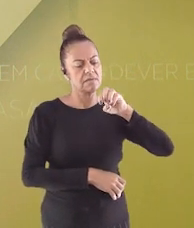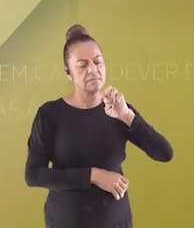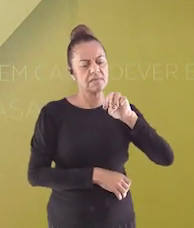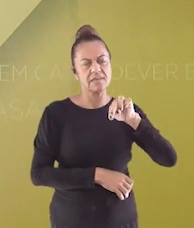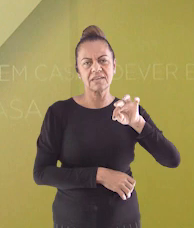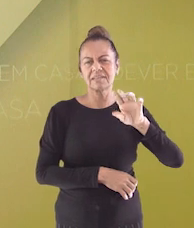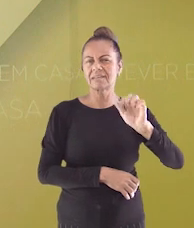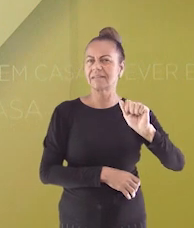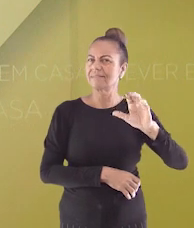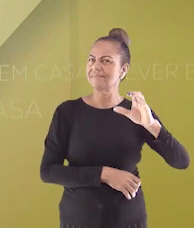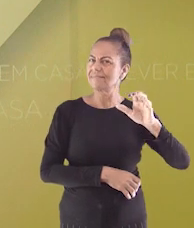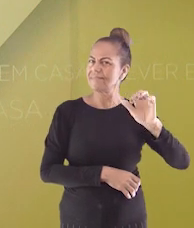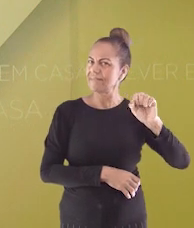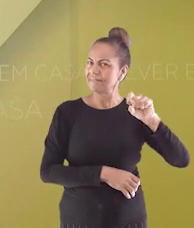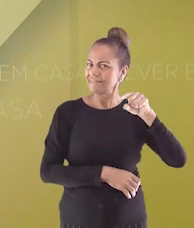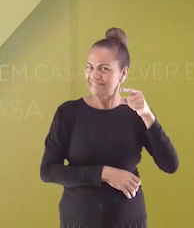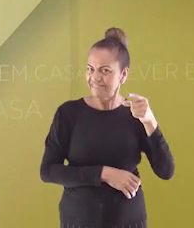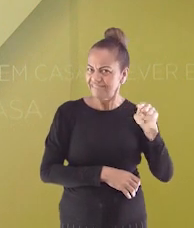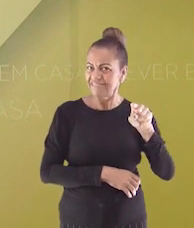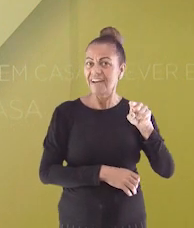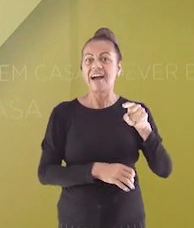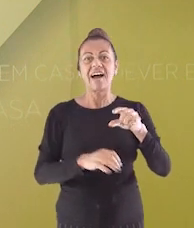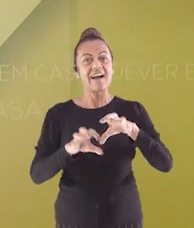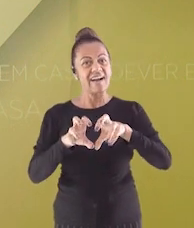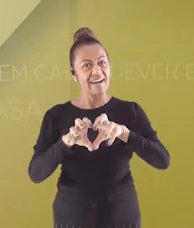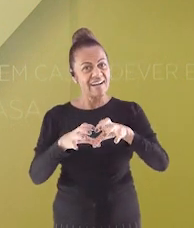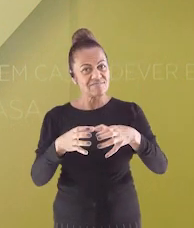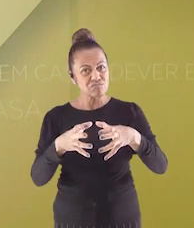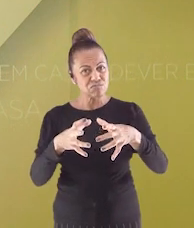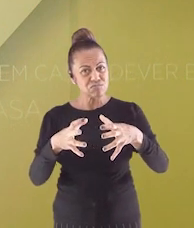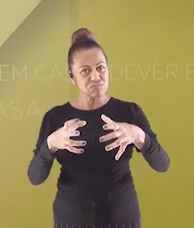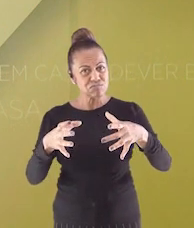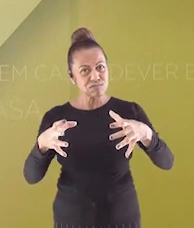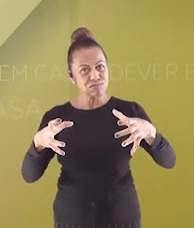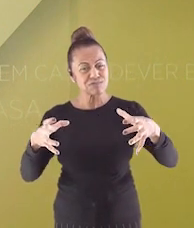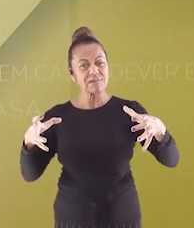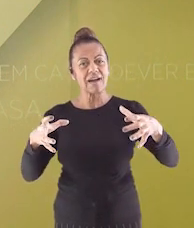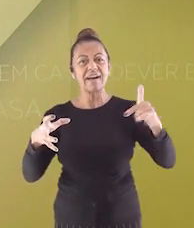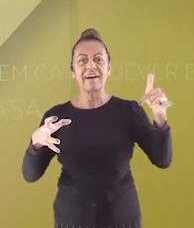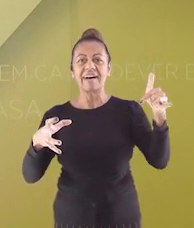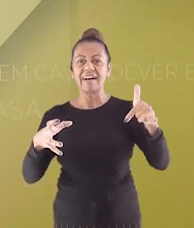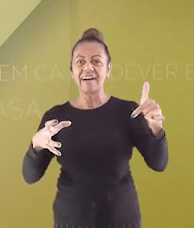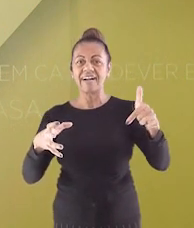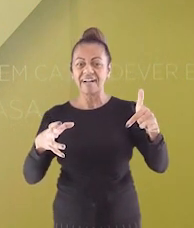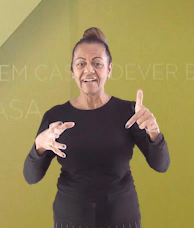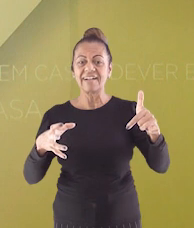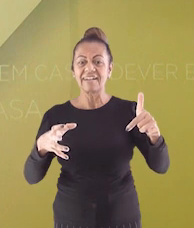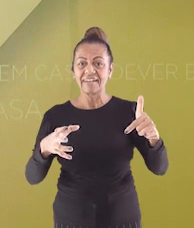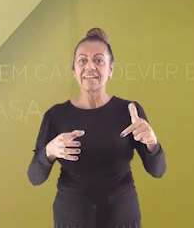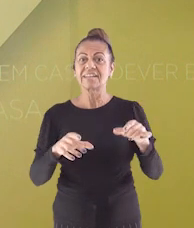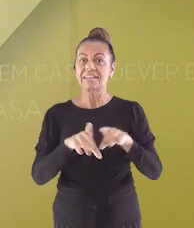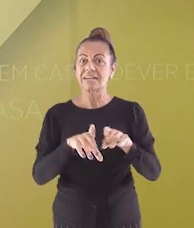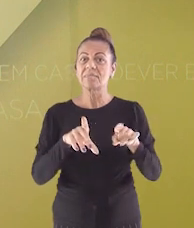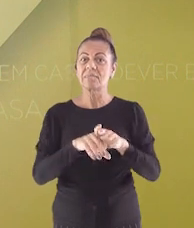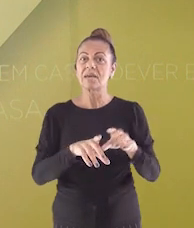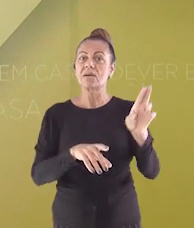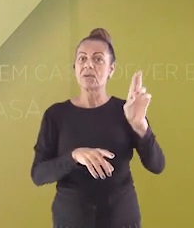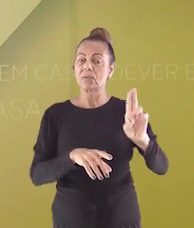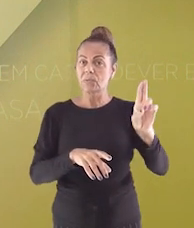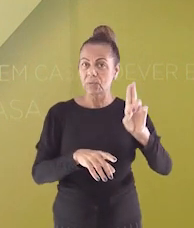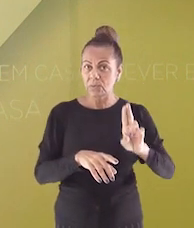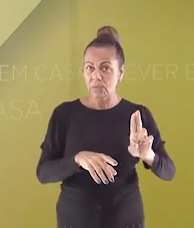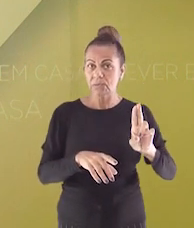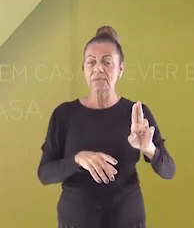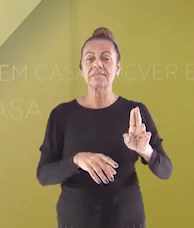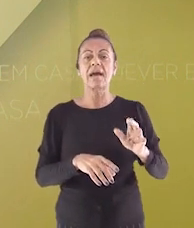cresça e que o pão e o bolo fiquem fofinhos. A fermentação com leveduras também é utilizada na fabricação de